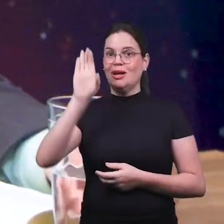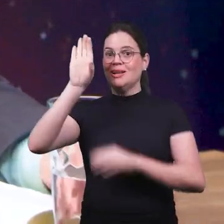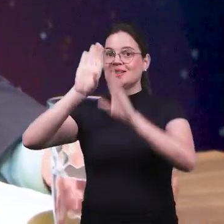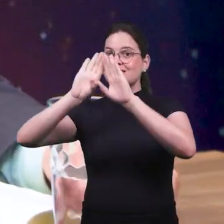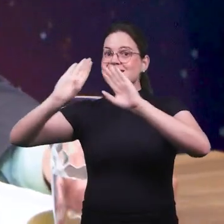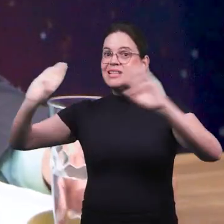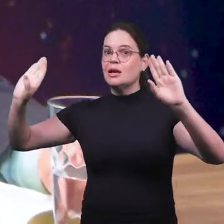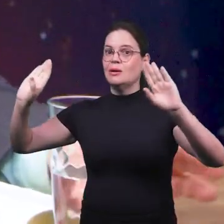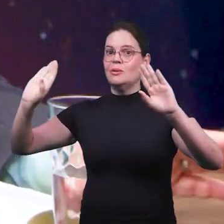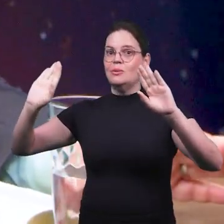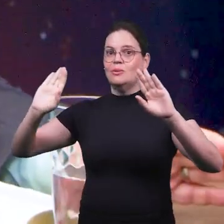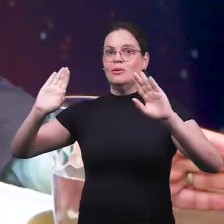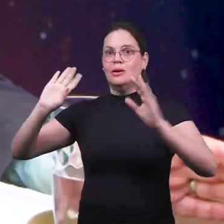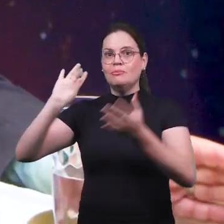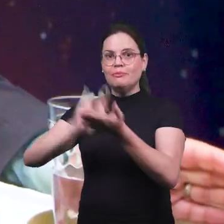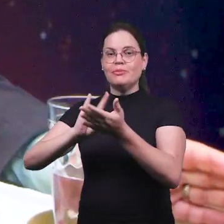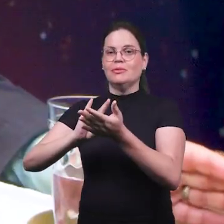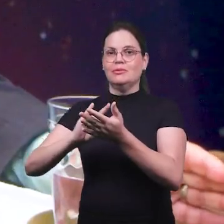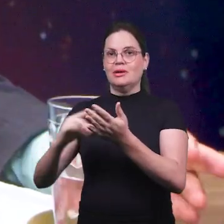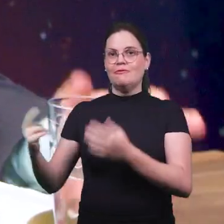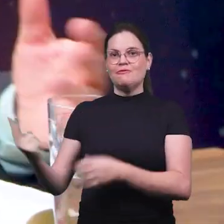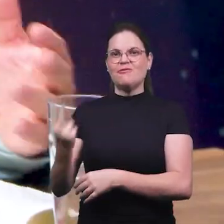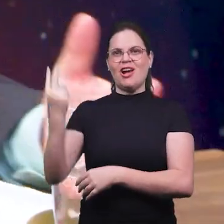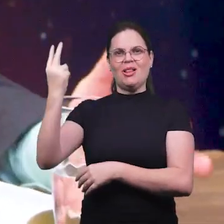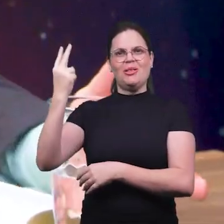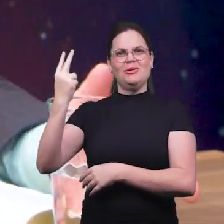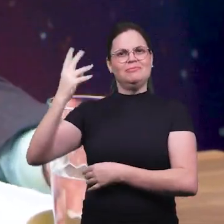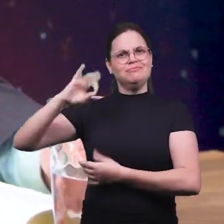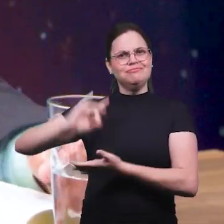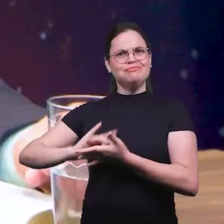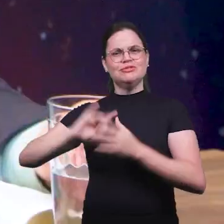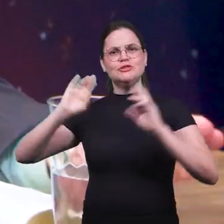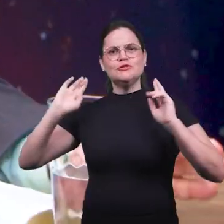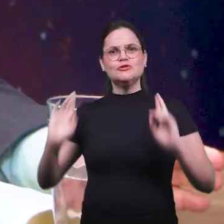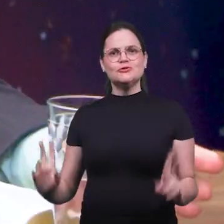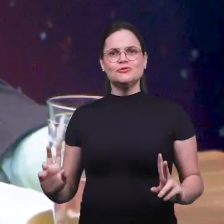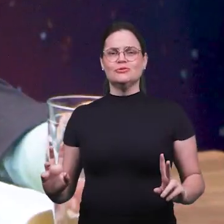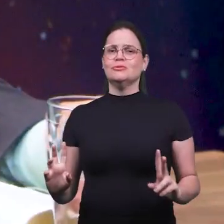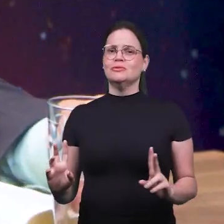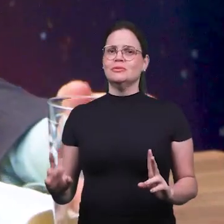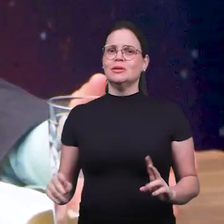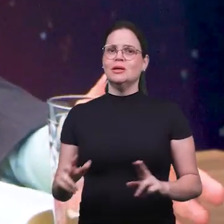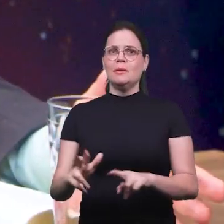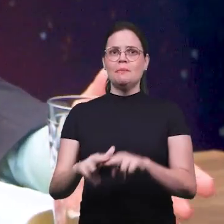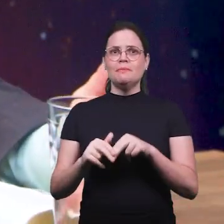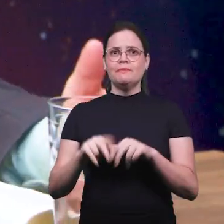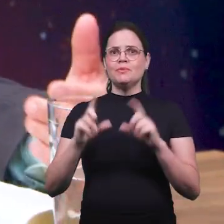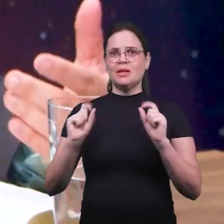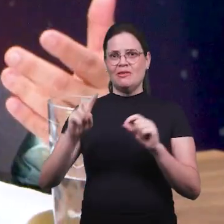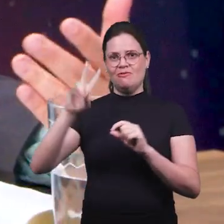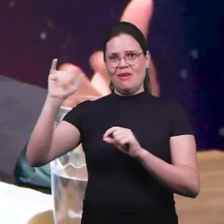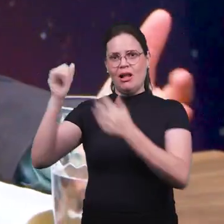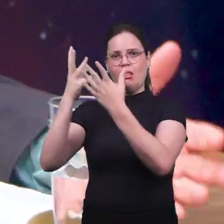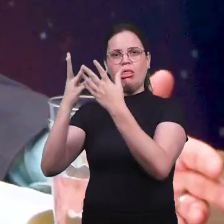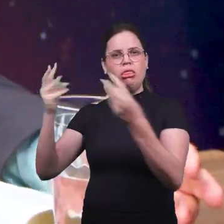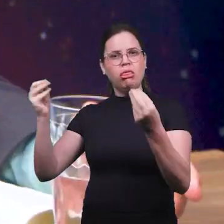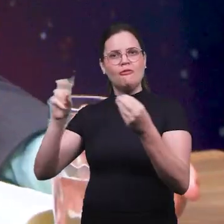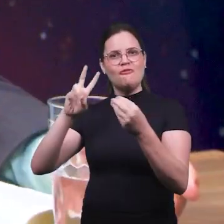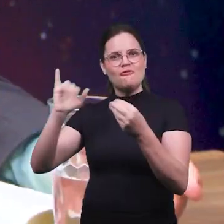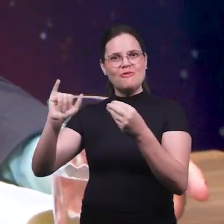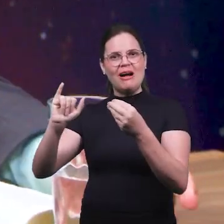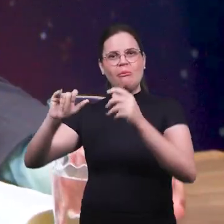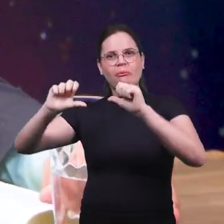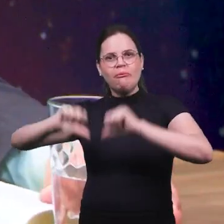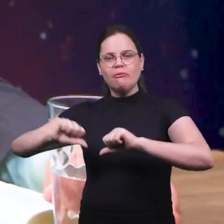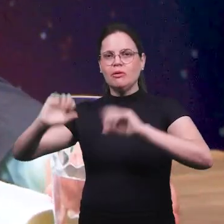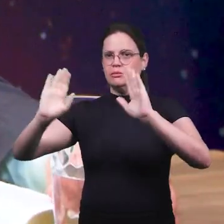por isso é um valor absoluto. Por isso que ela nunca vai se corromper, ou seja, não vai depreciar, não vai murchar, não vai